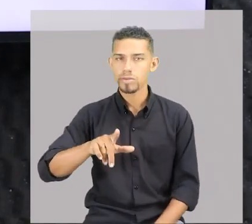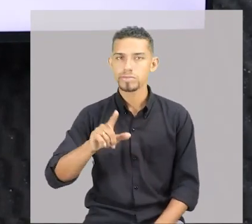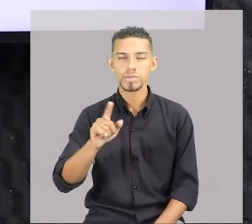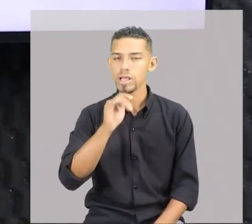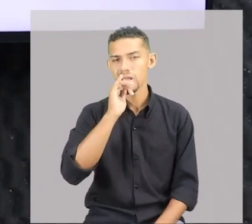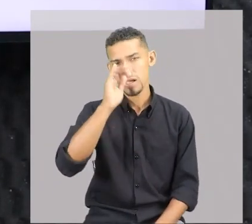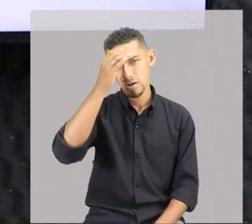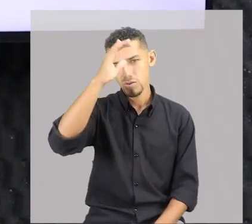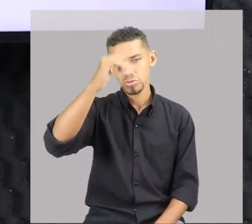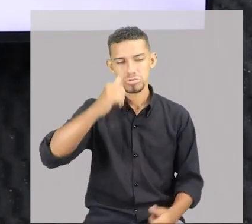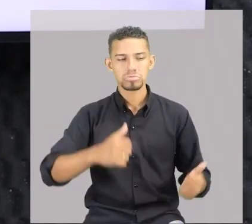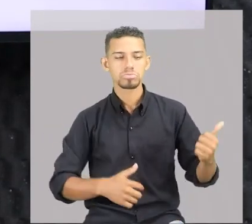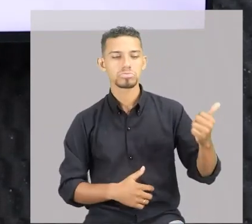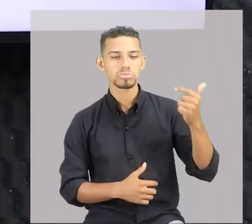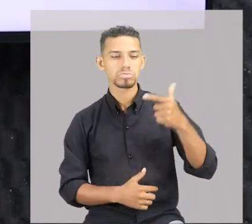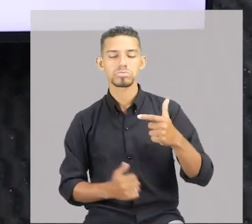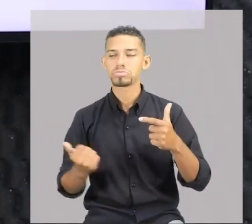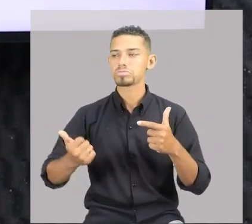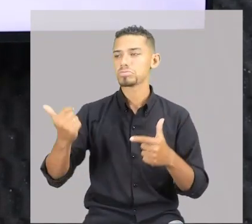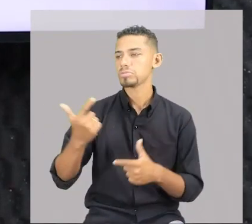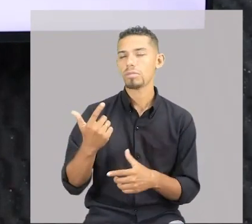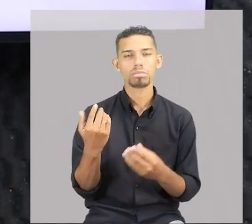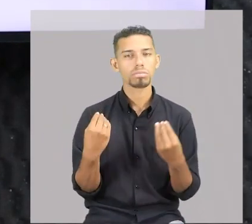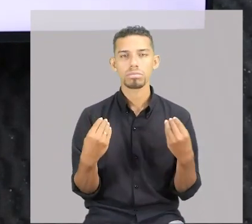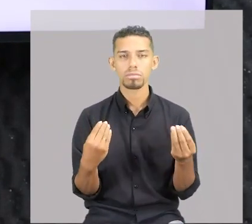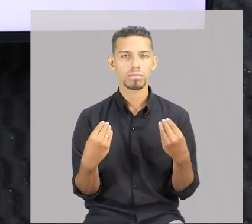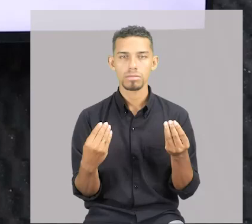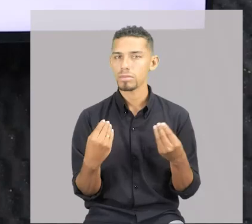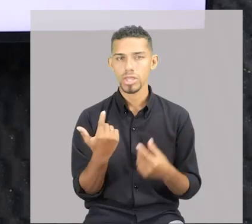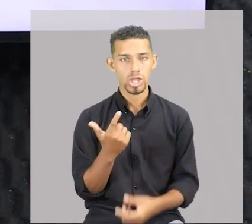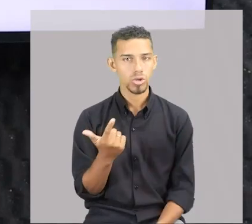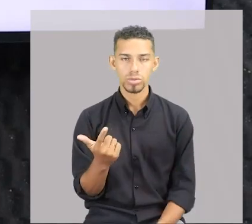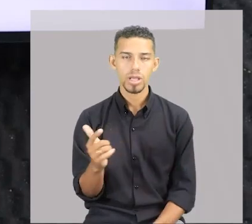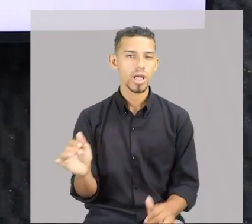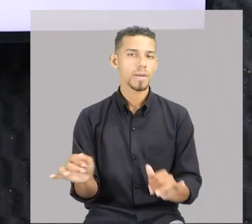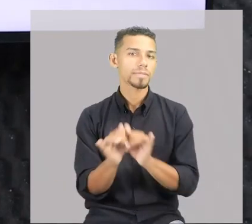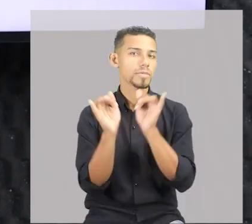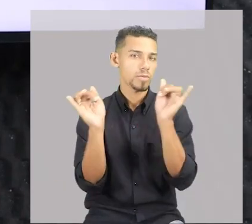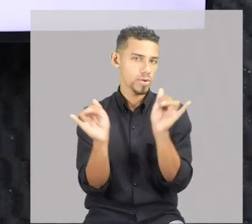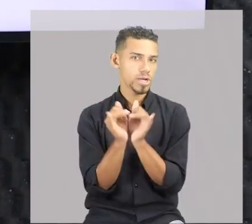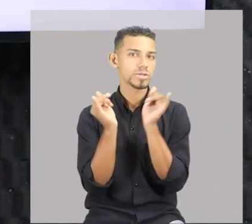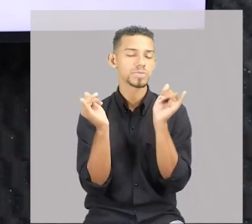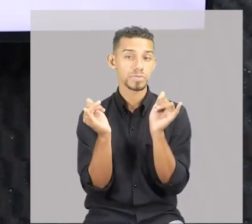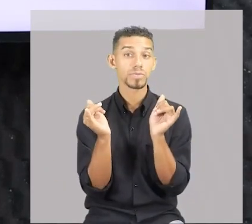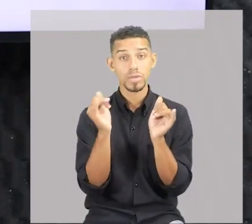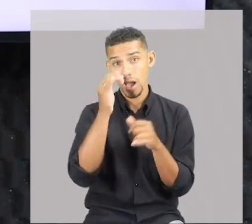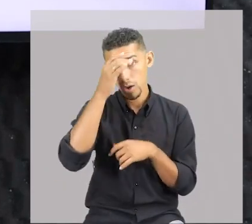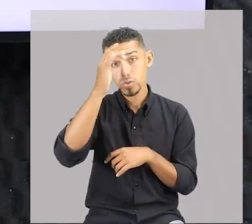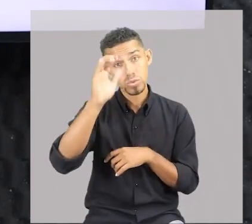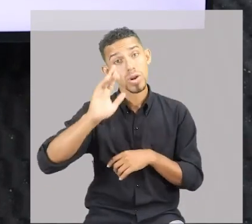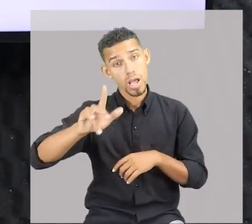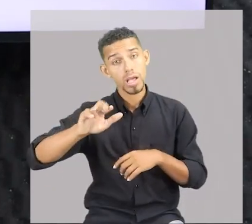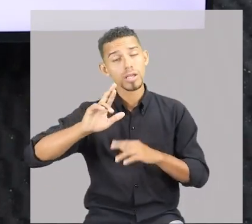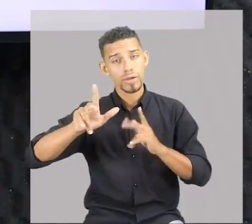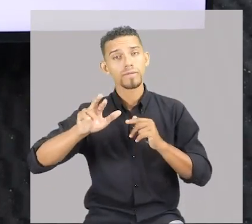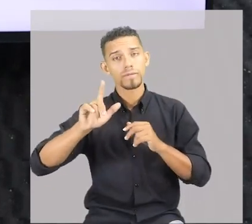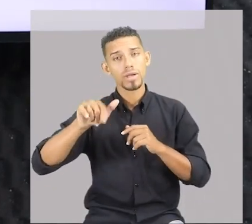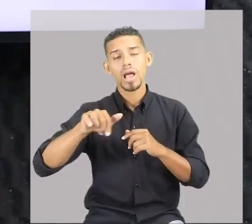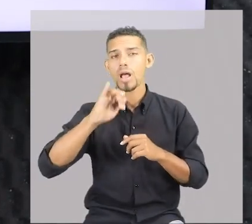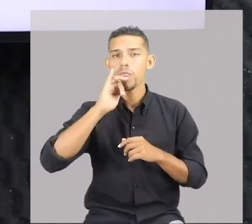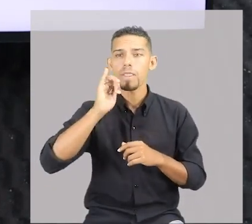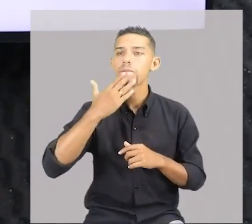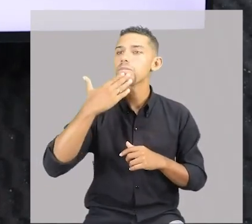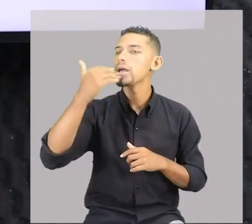de cultura superior, de cultura melhor que a outra, isso não existe. Isso é bobagem. As culturas são diferentes. Não quer dizer que